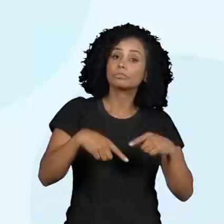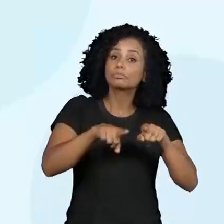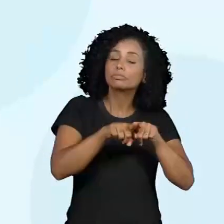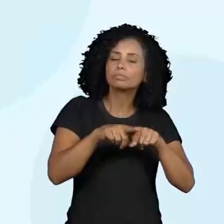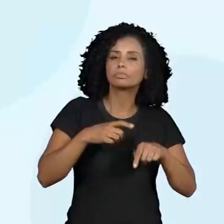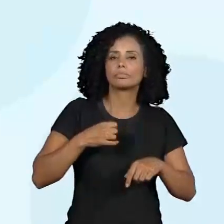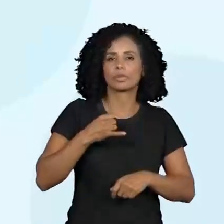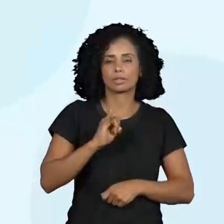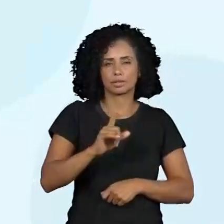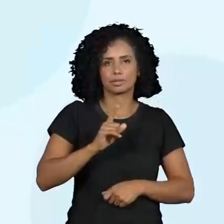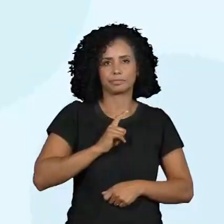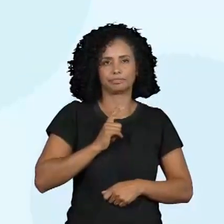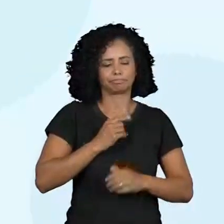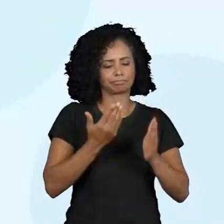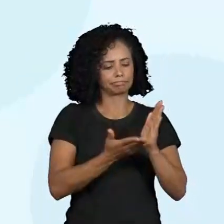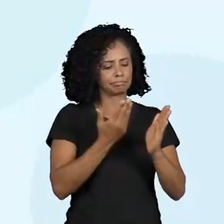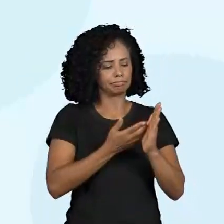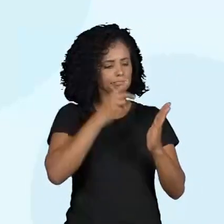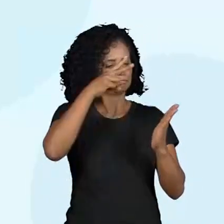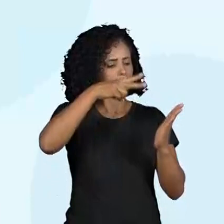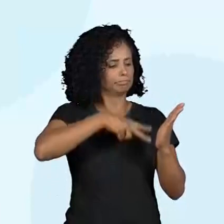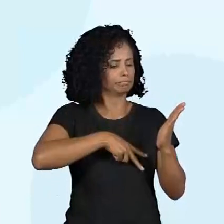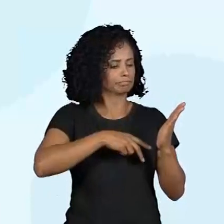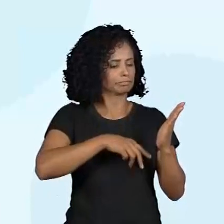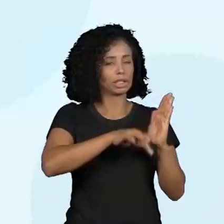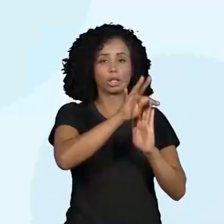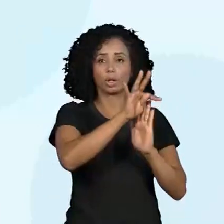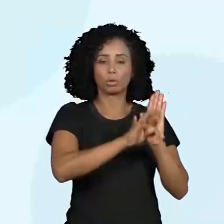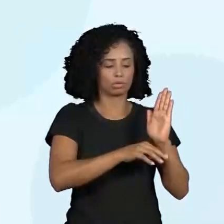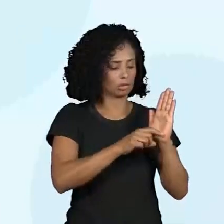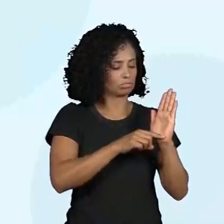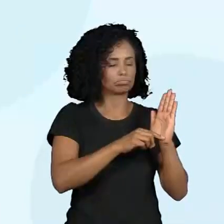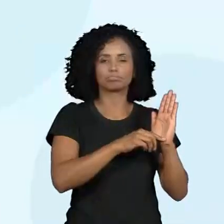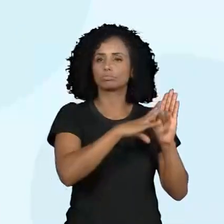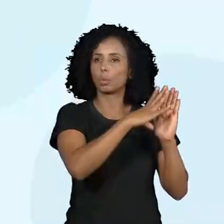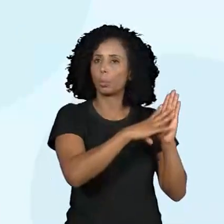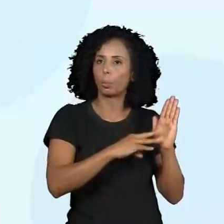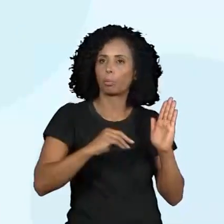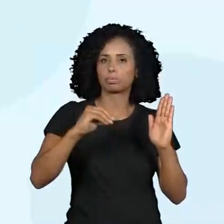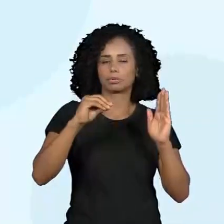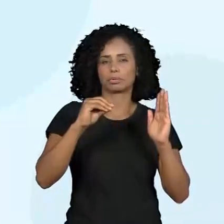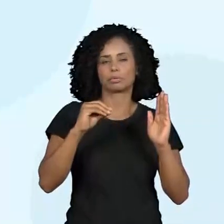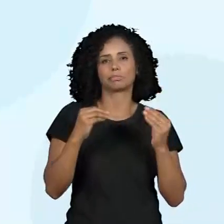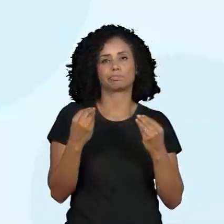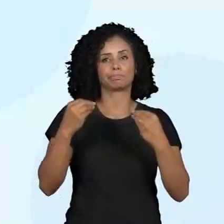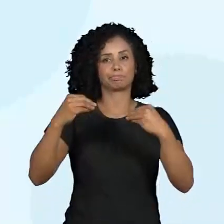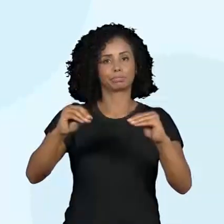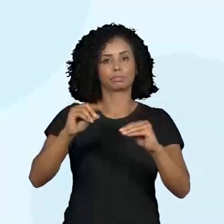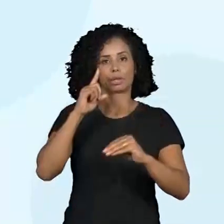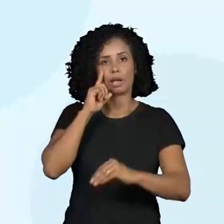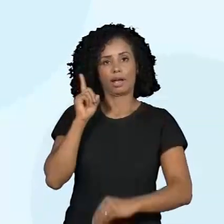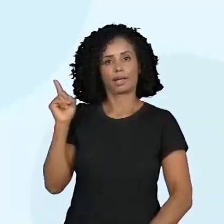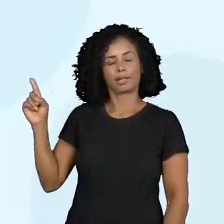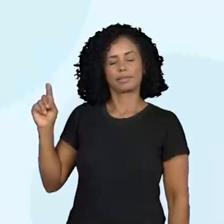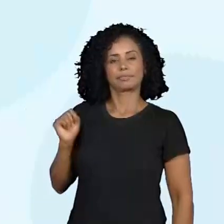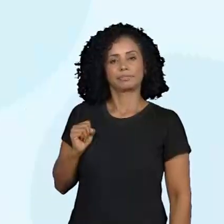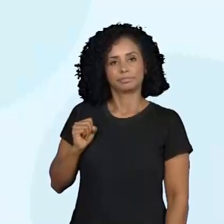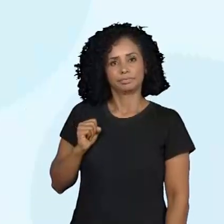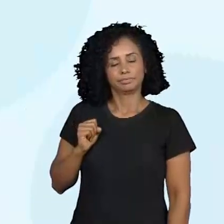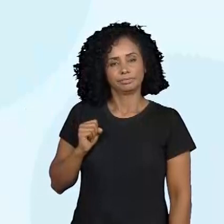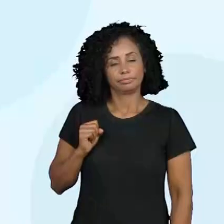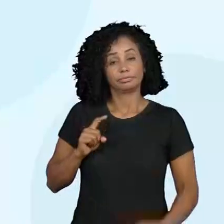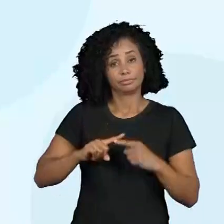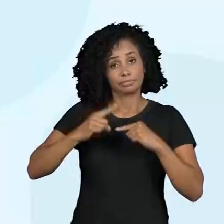crônica infância de mim autoria eu lerei do jeito que está aqui e depois